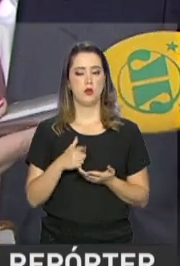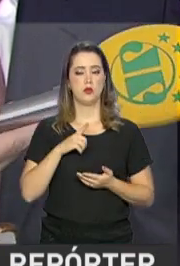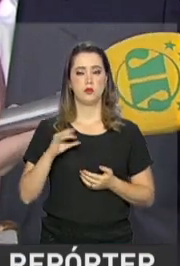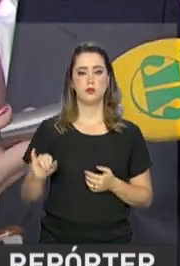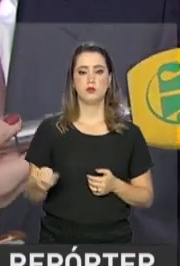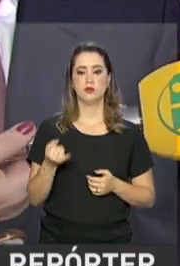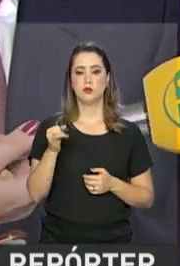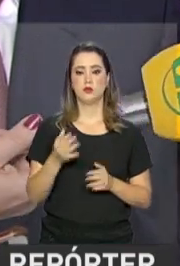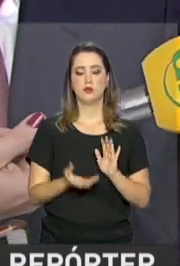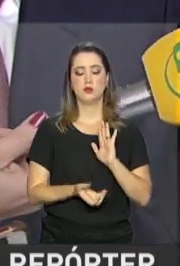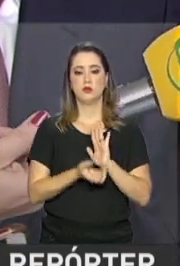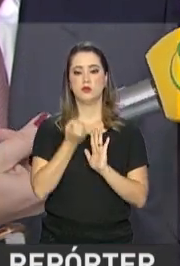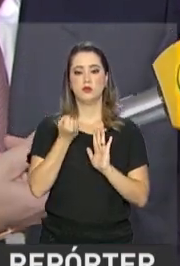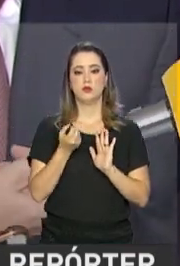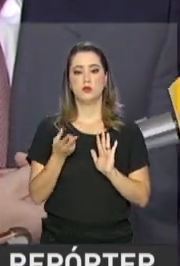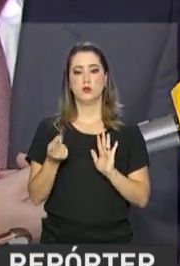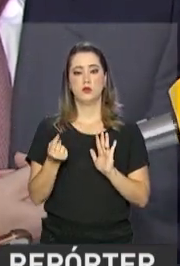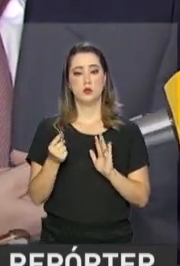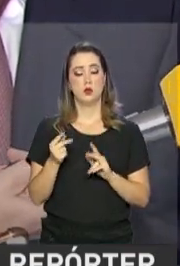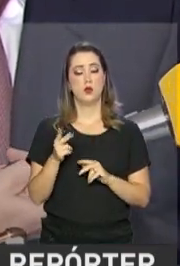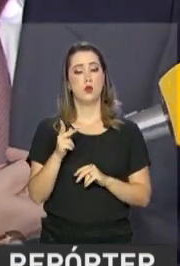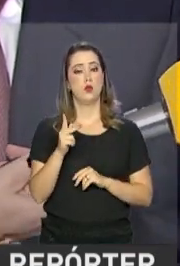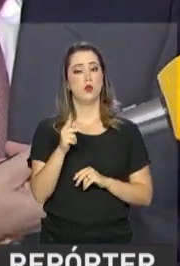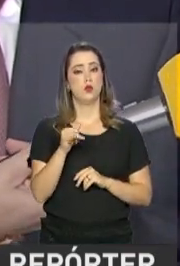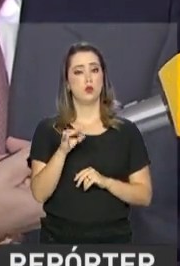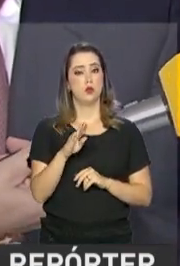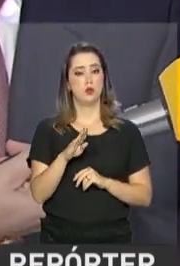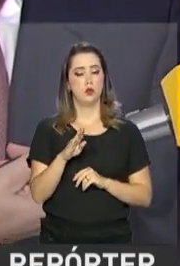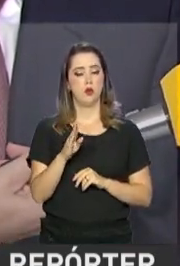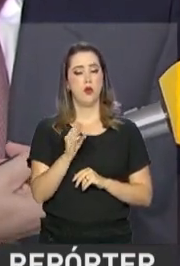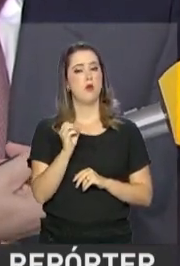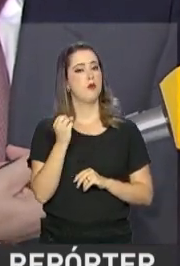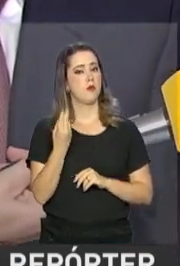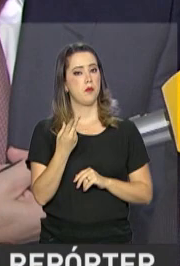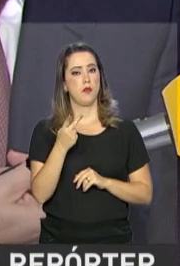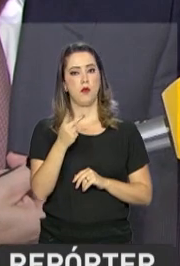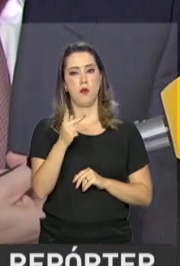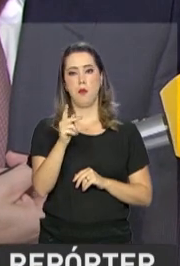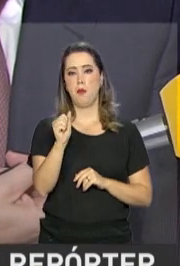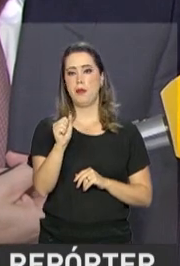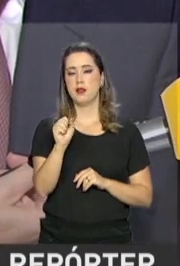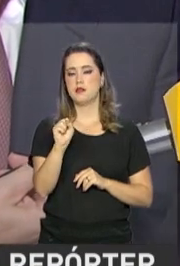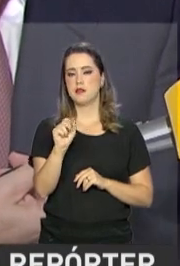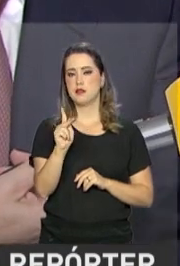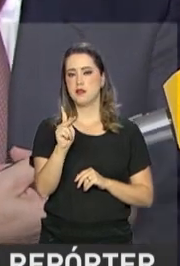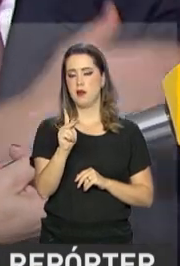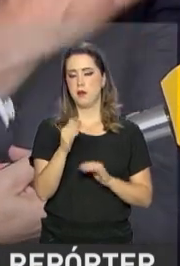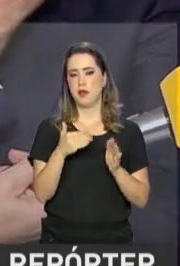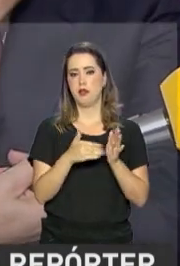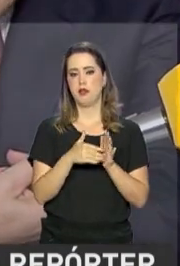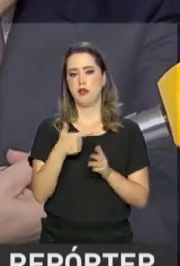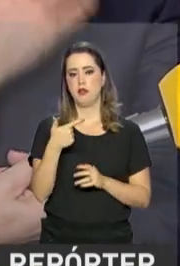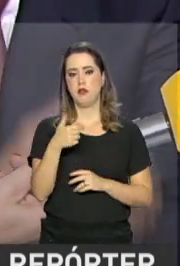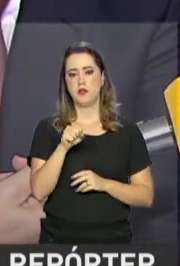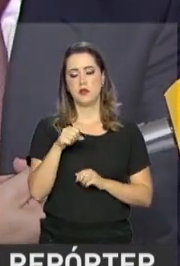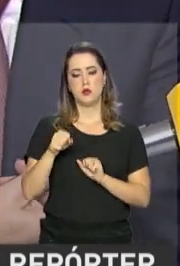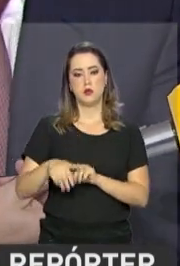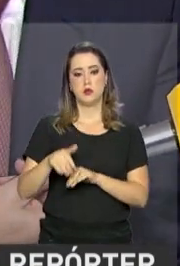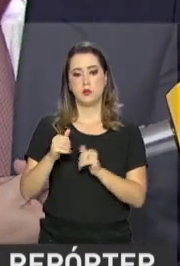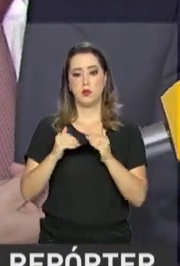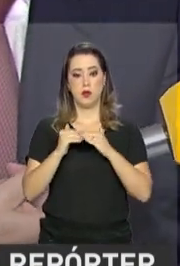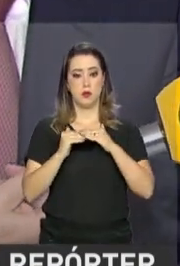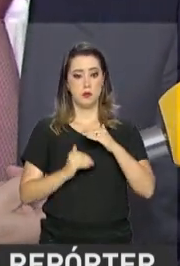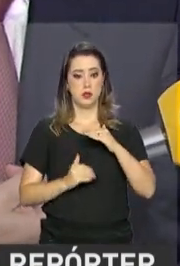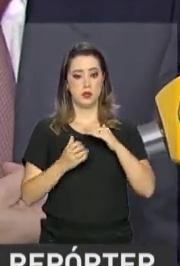de fazer o saque dessas contas até 28 de setembro que foi o prazo definido pela lei para quem tem menos de